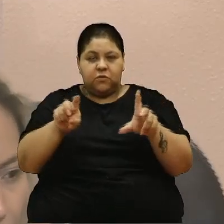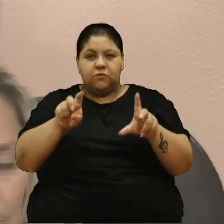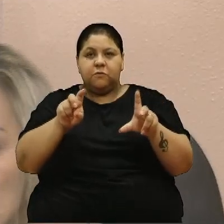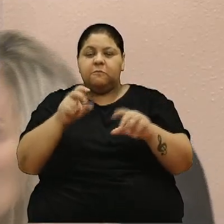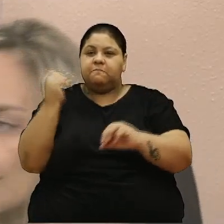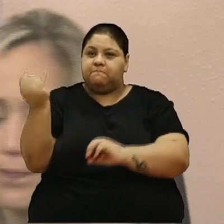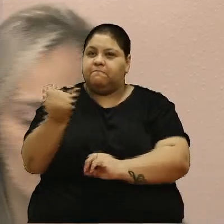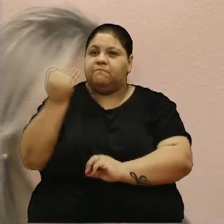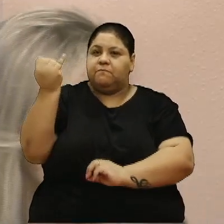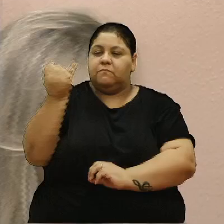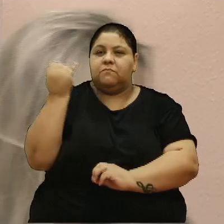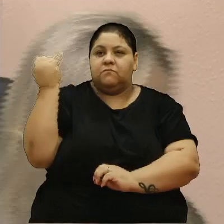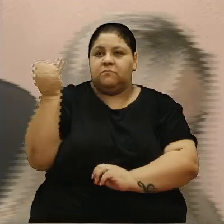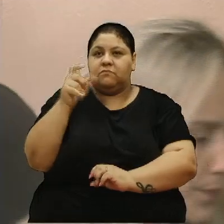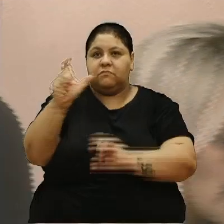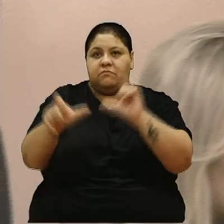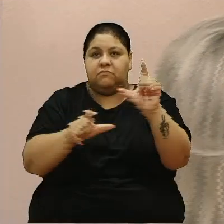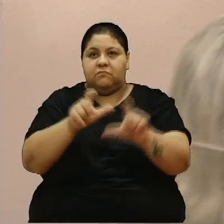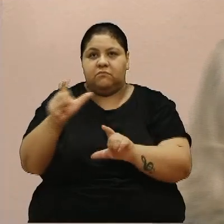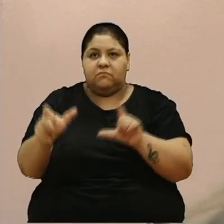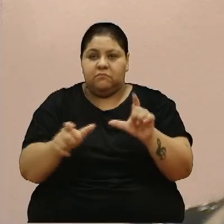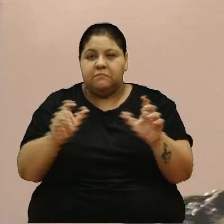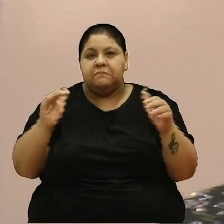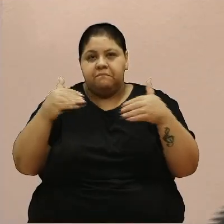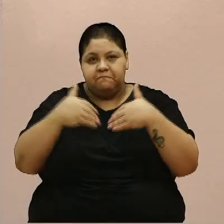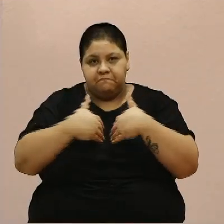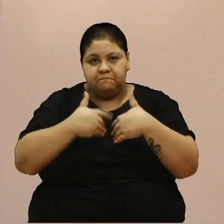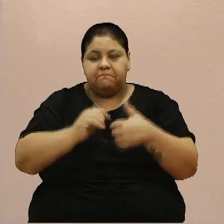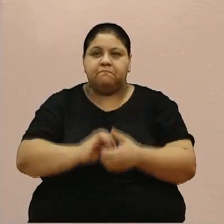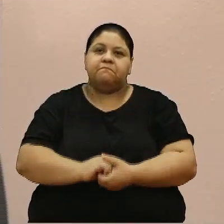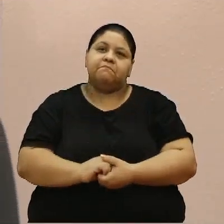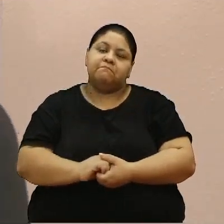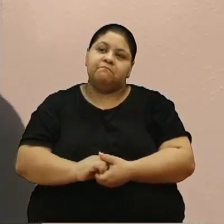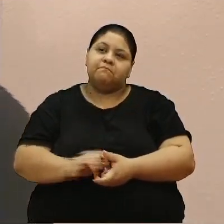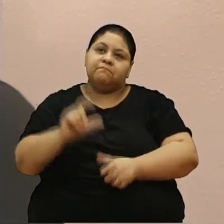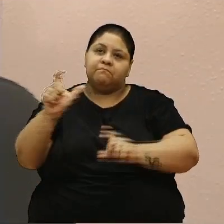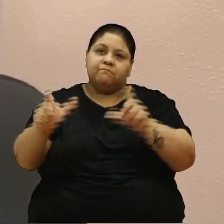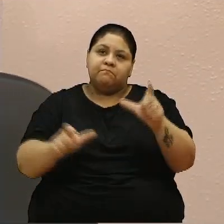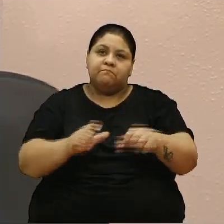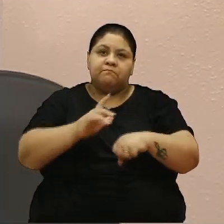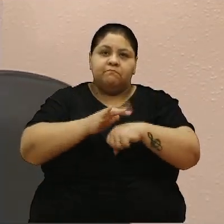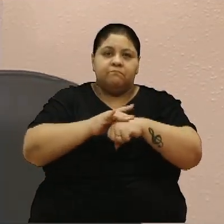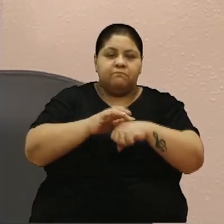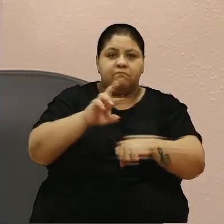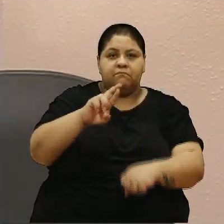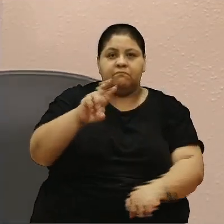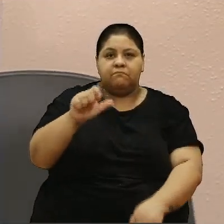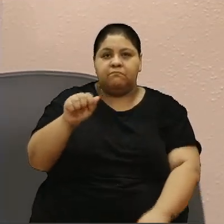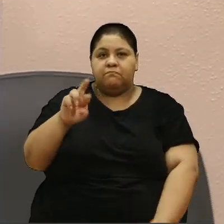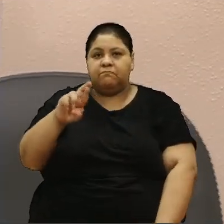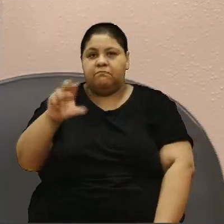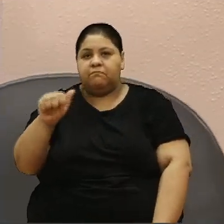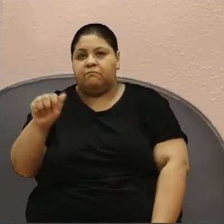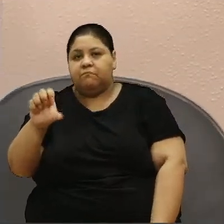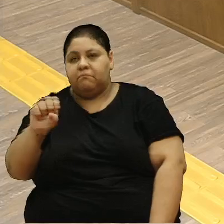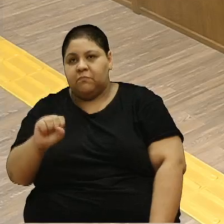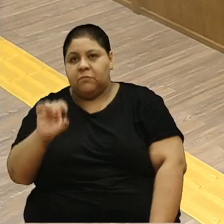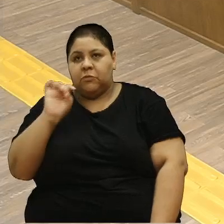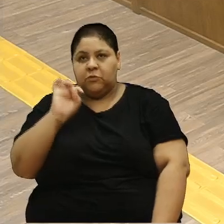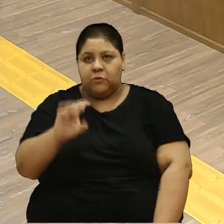importante que é das pessoas com transtorno espectro autista e pessoas com doenças raras. Seria isso, senhor presidente.